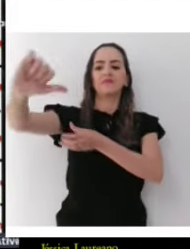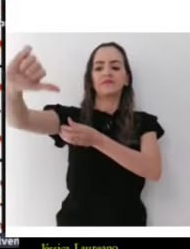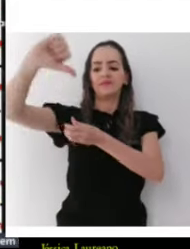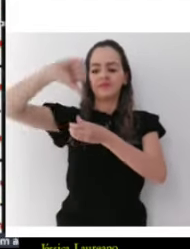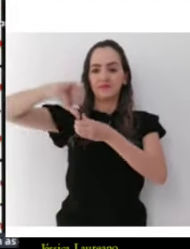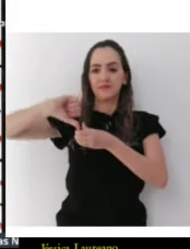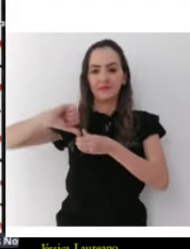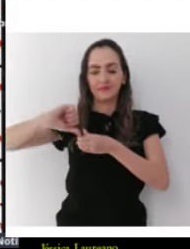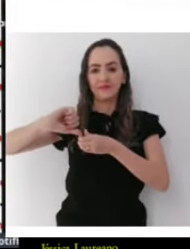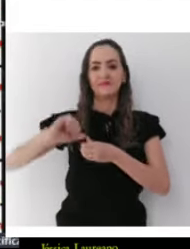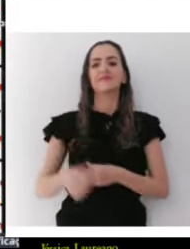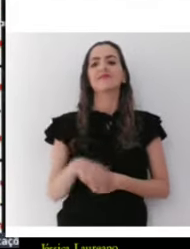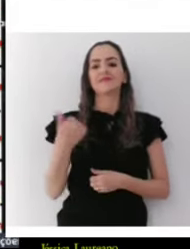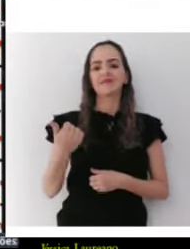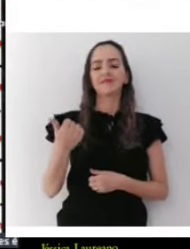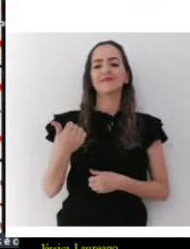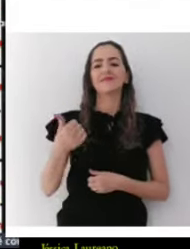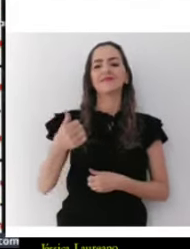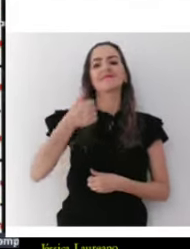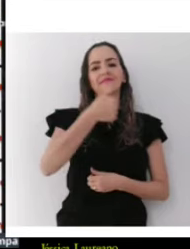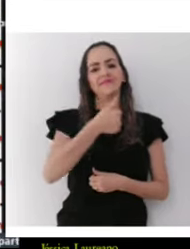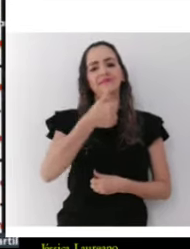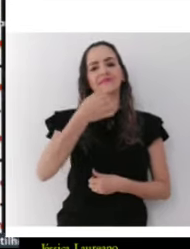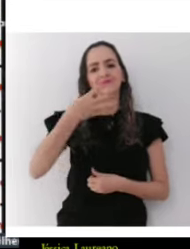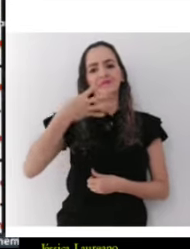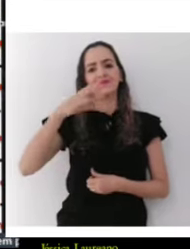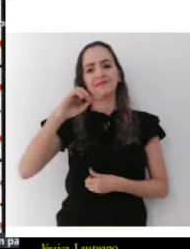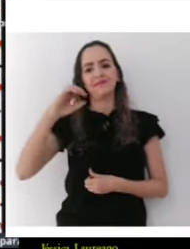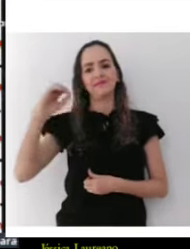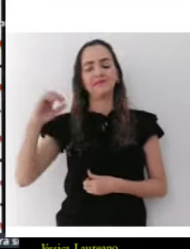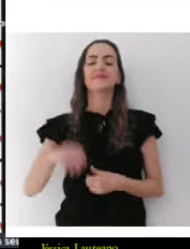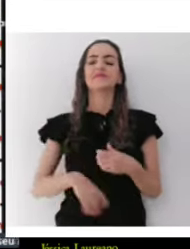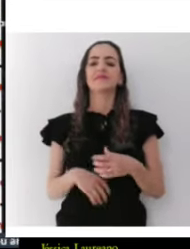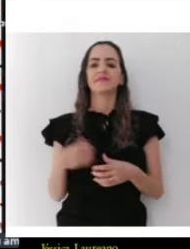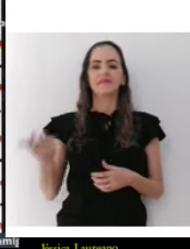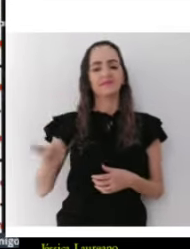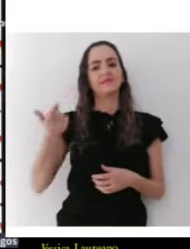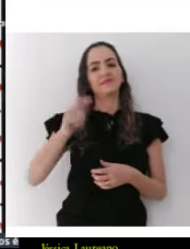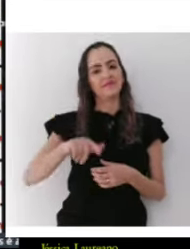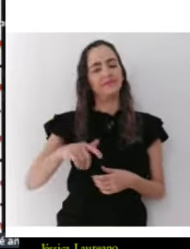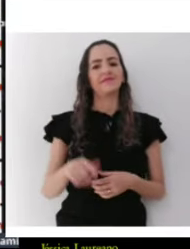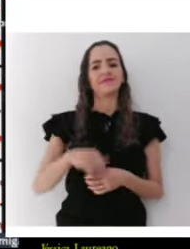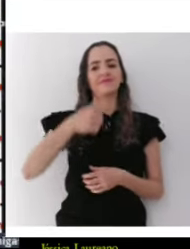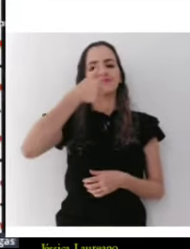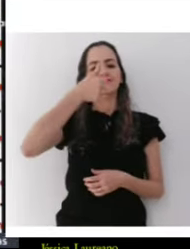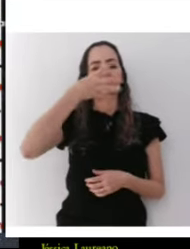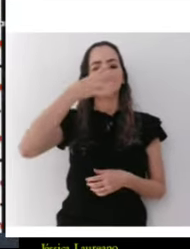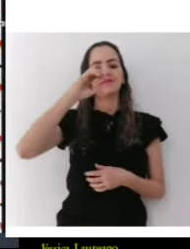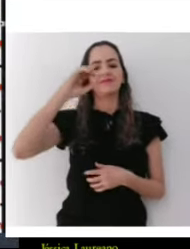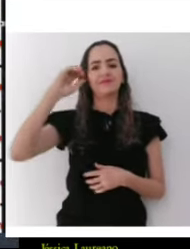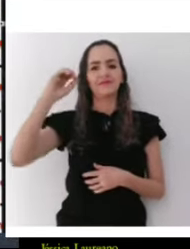1.400. E aí eu boto 1.400 ali em cima e tiro de novo. 1.400 menos